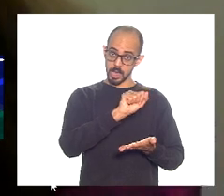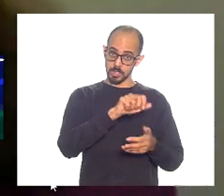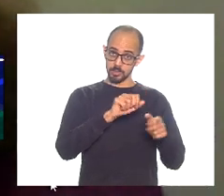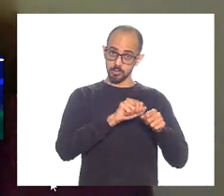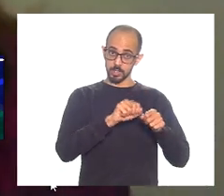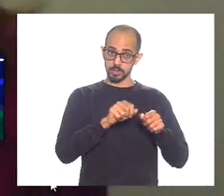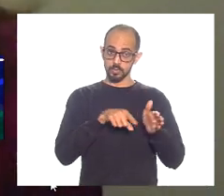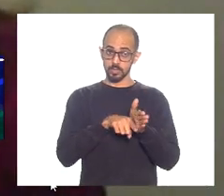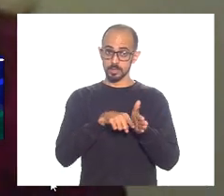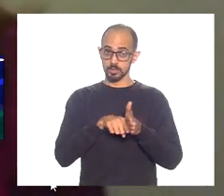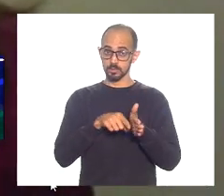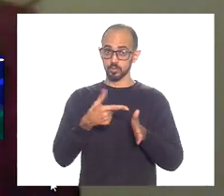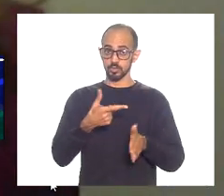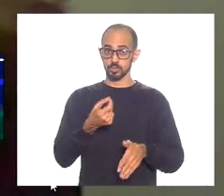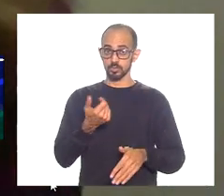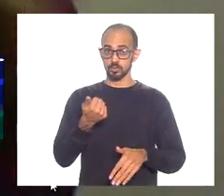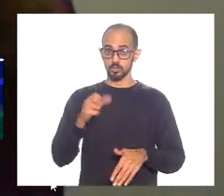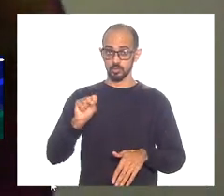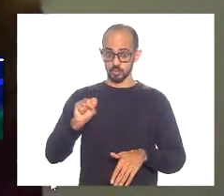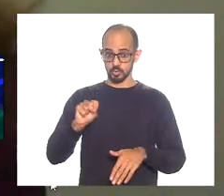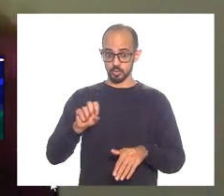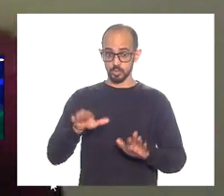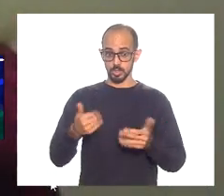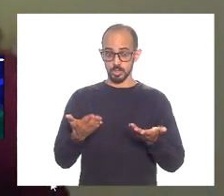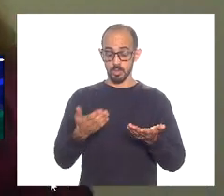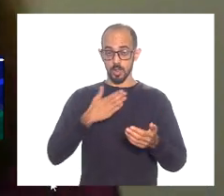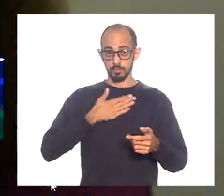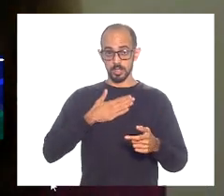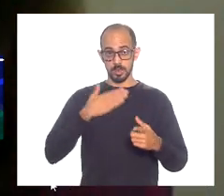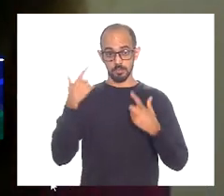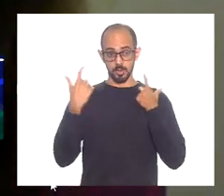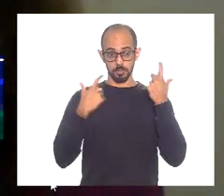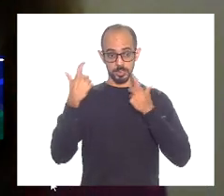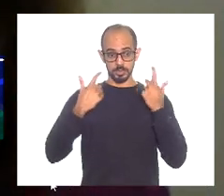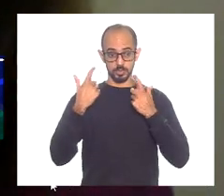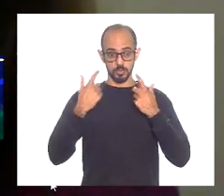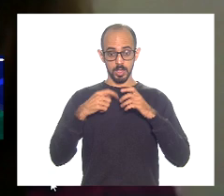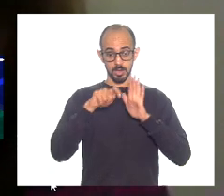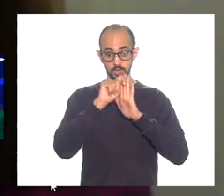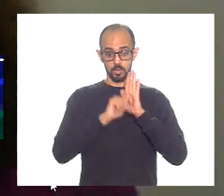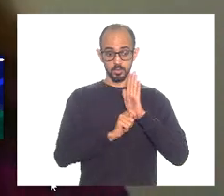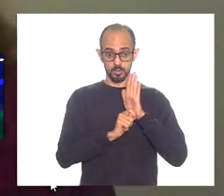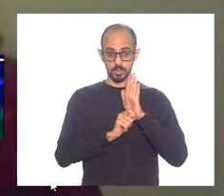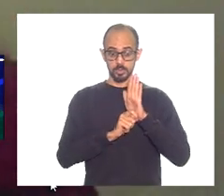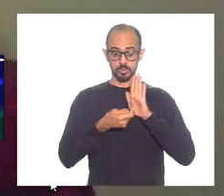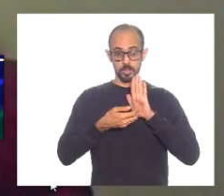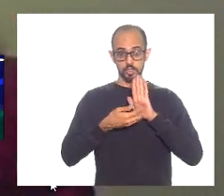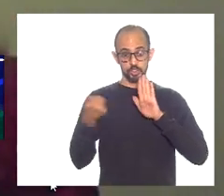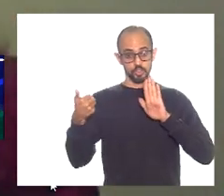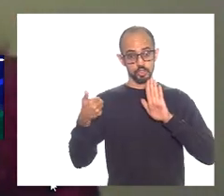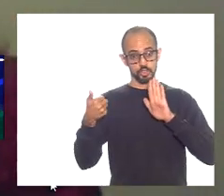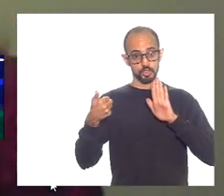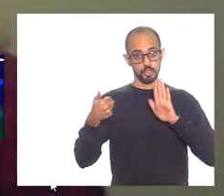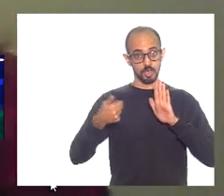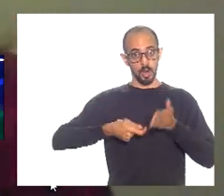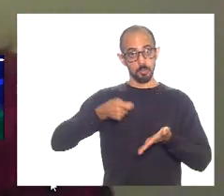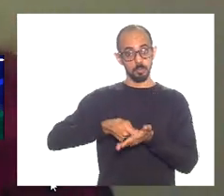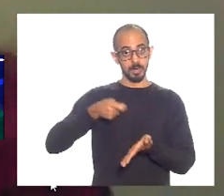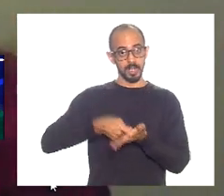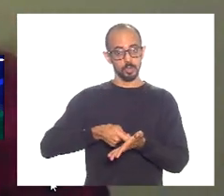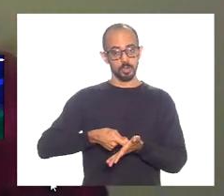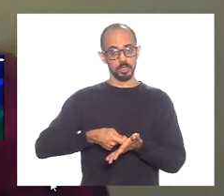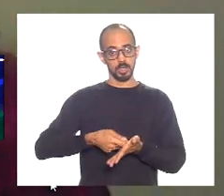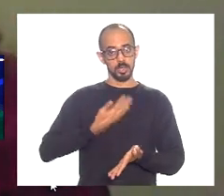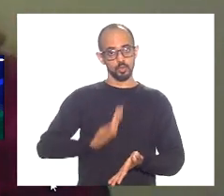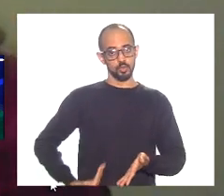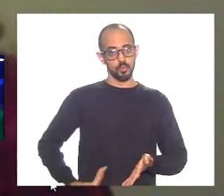2018. Então, a minha única preocupação é que com a redação, a gente tire a obrigatoriedade